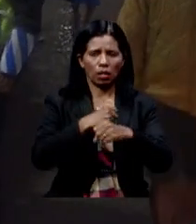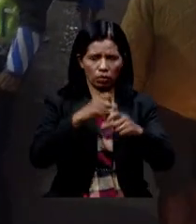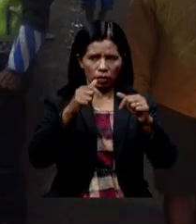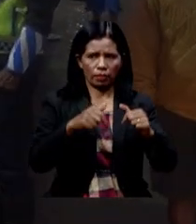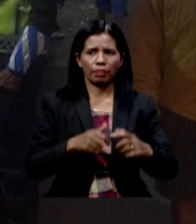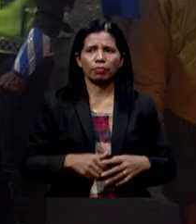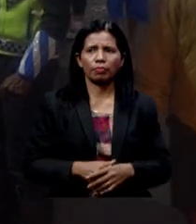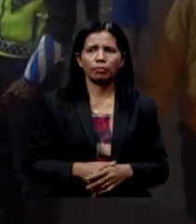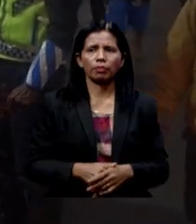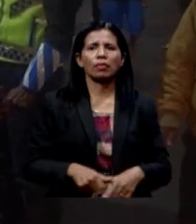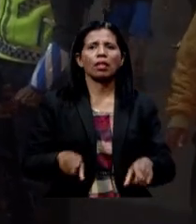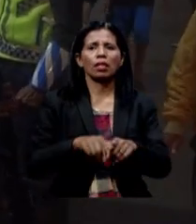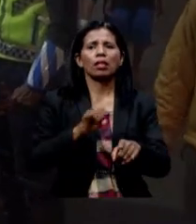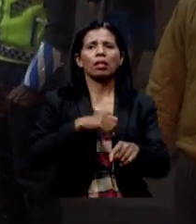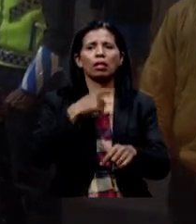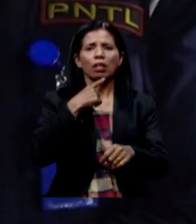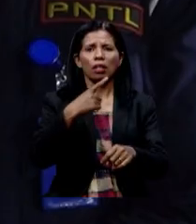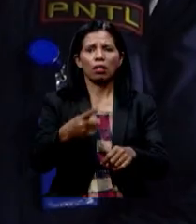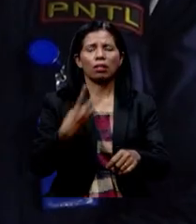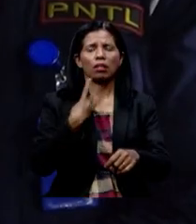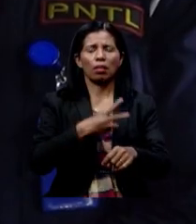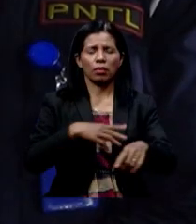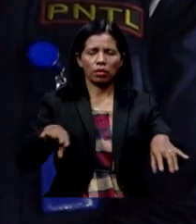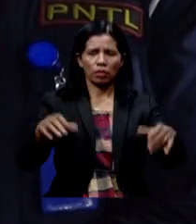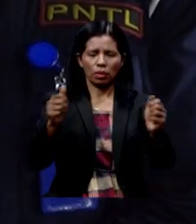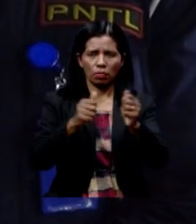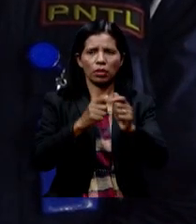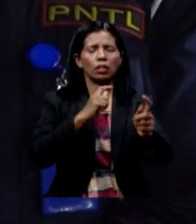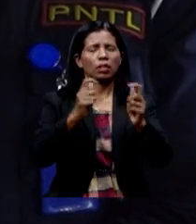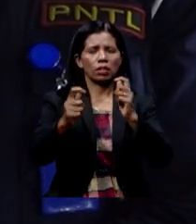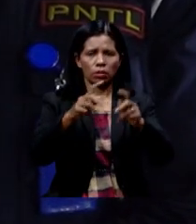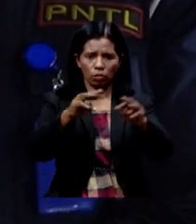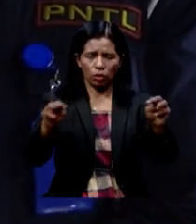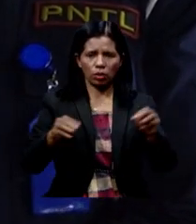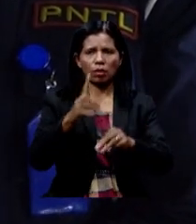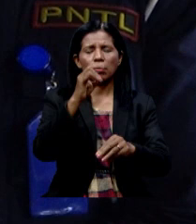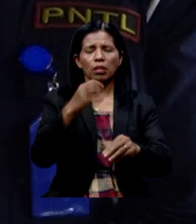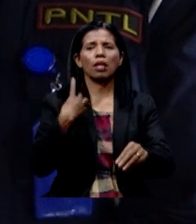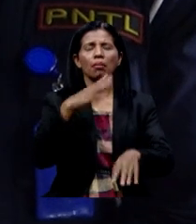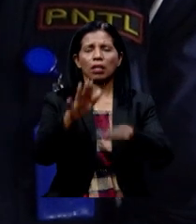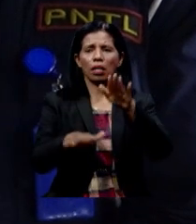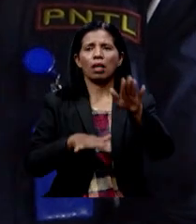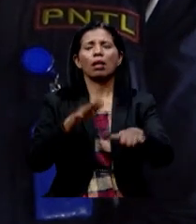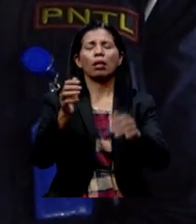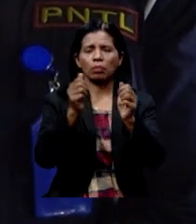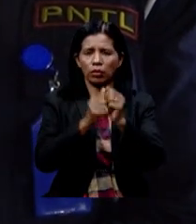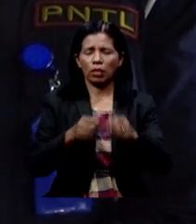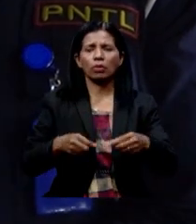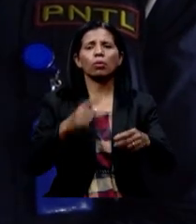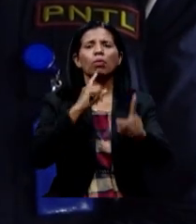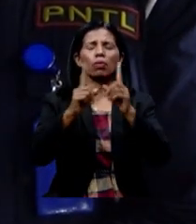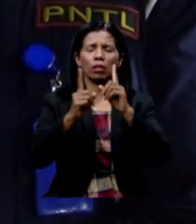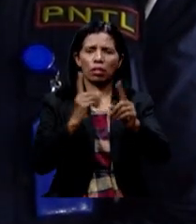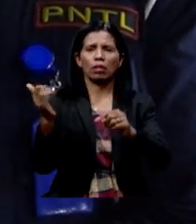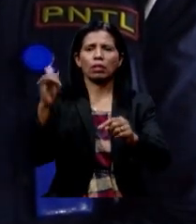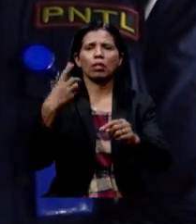e hanesa em Haudian, ami serviço hamuto ka parte trânsito município dili, ami lau hamuto, Atu foa visa.